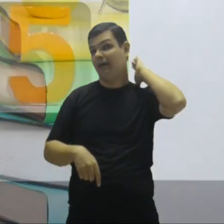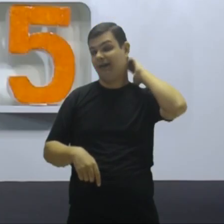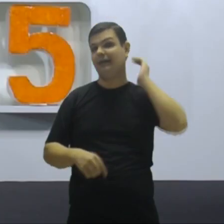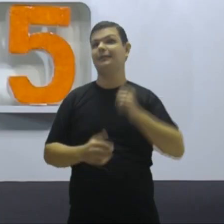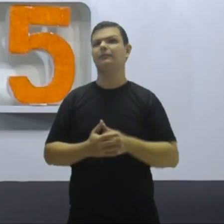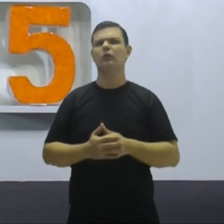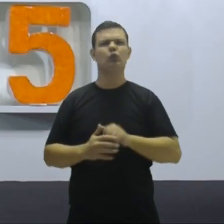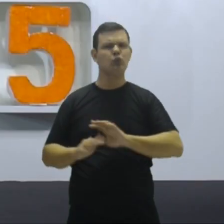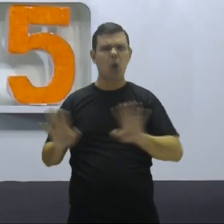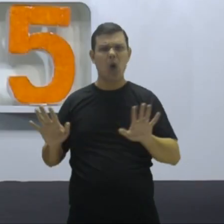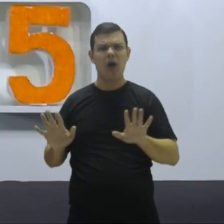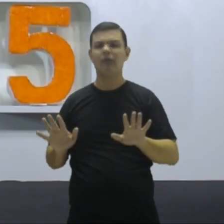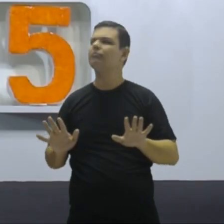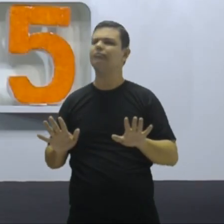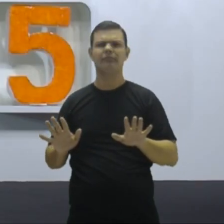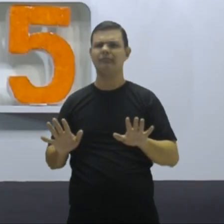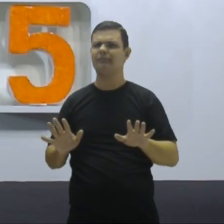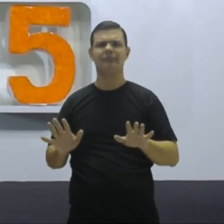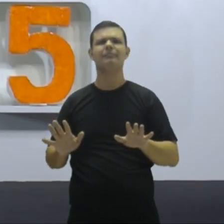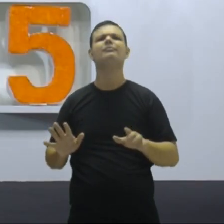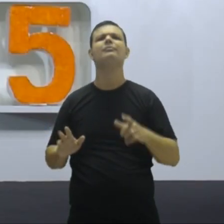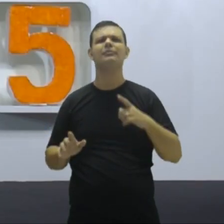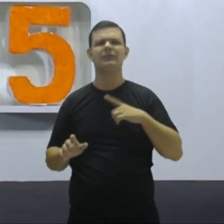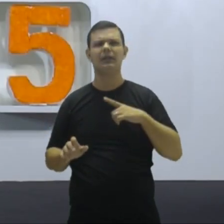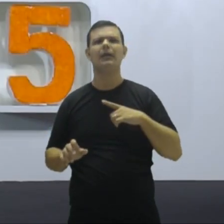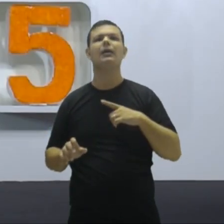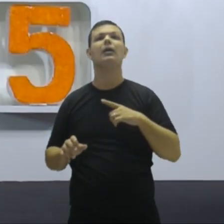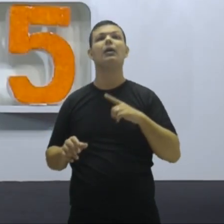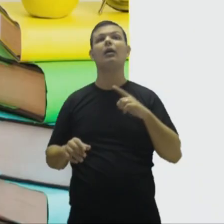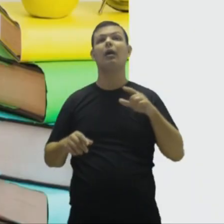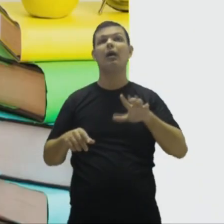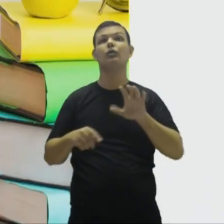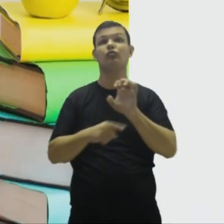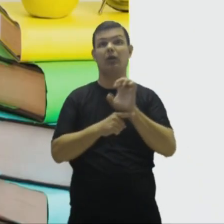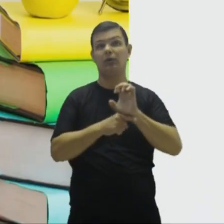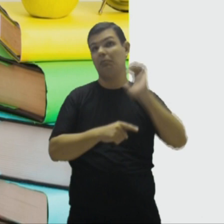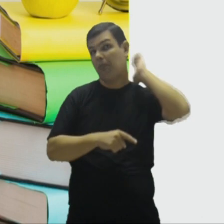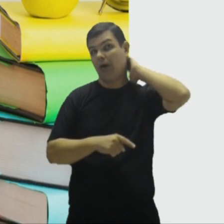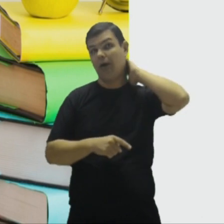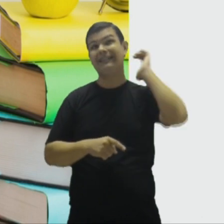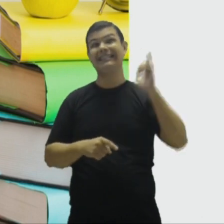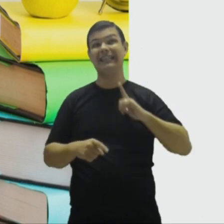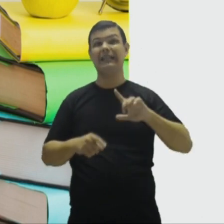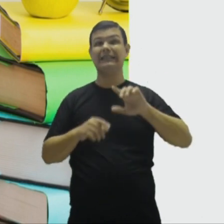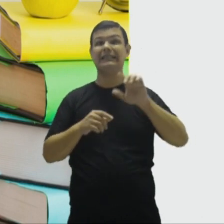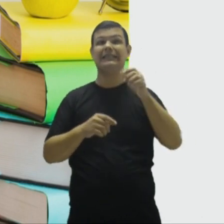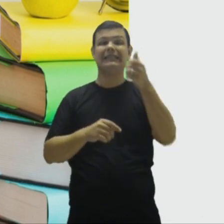Professor, são só esses? Não. No Pará, olha aí na tela, nós temos